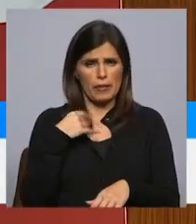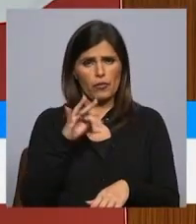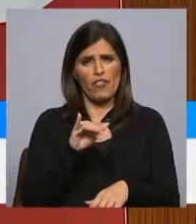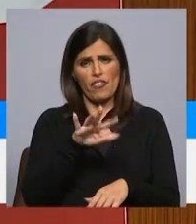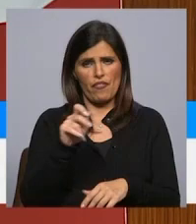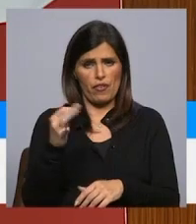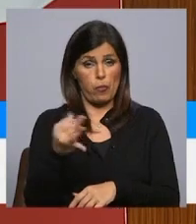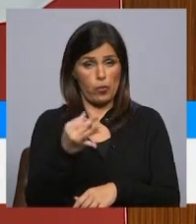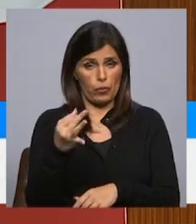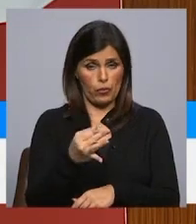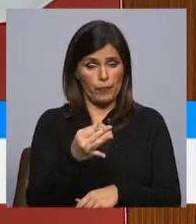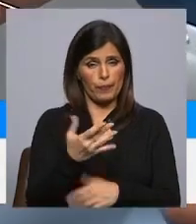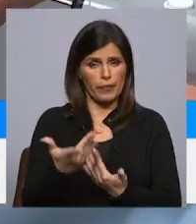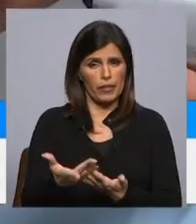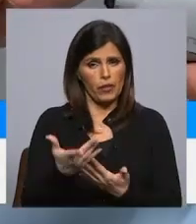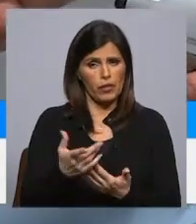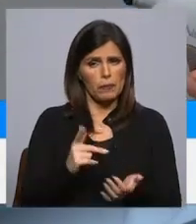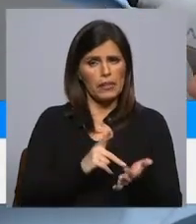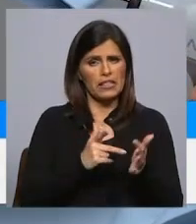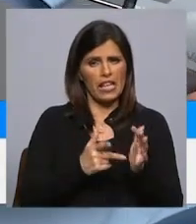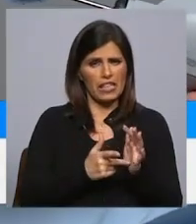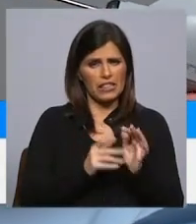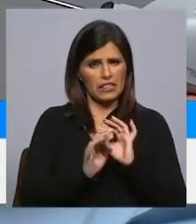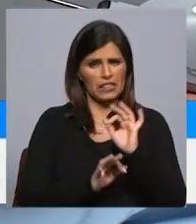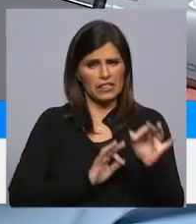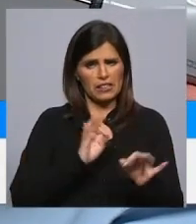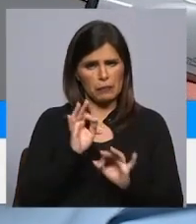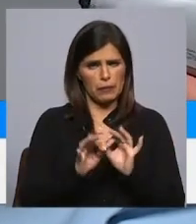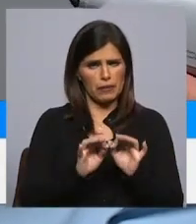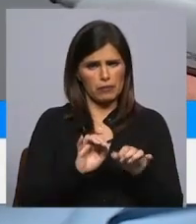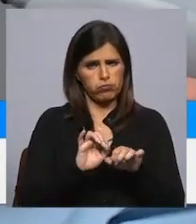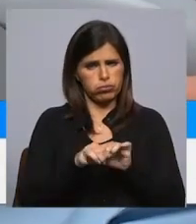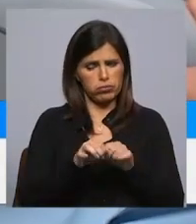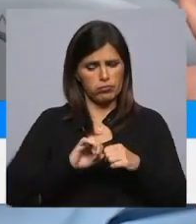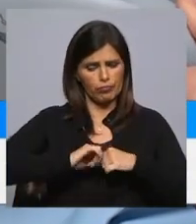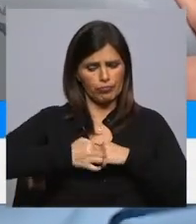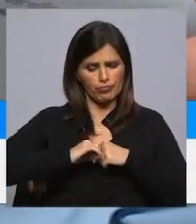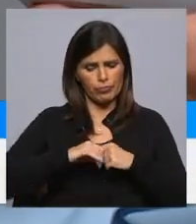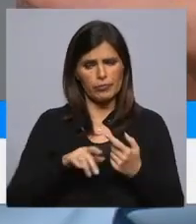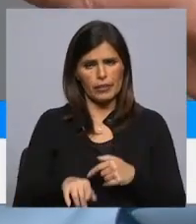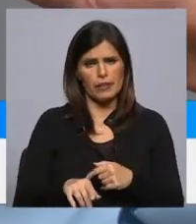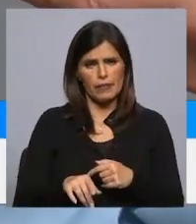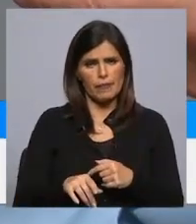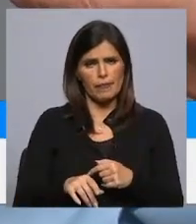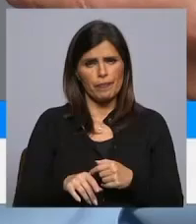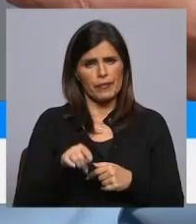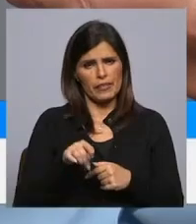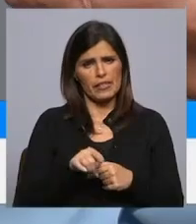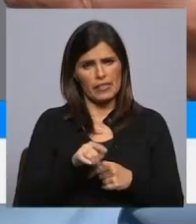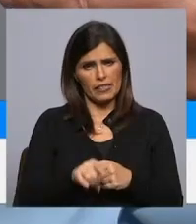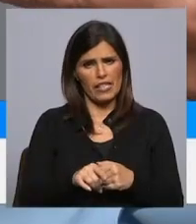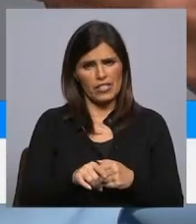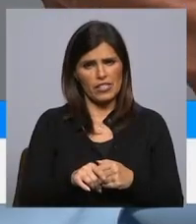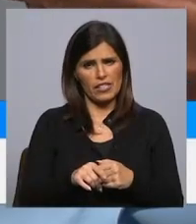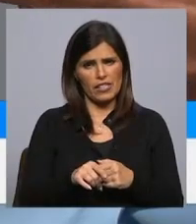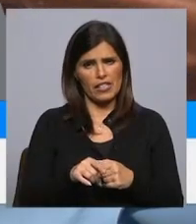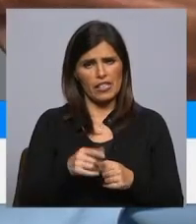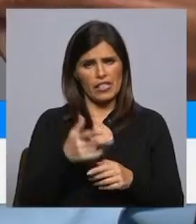no Porto, agora com uma técnica de tratamento de lesões articulares a partir desta câmara do tamanho de uma